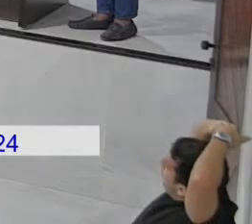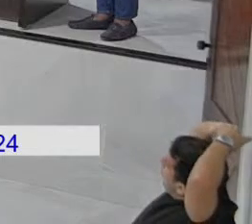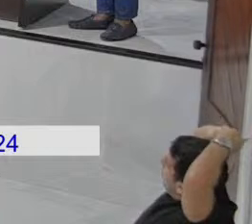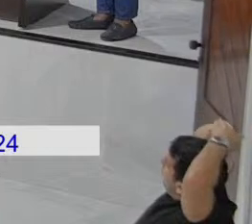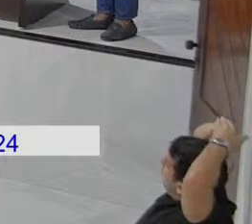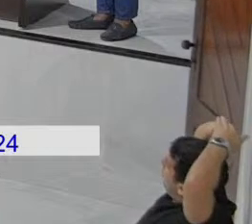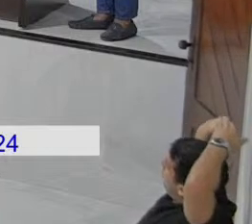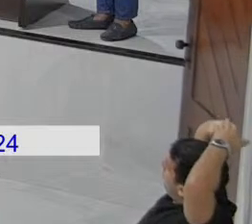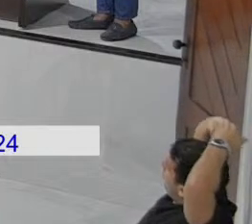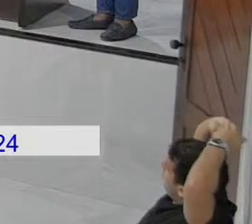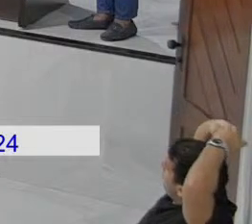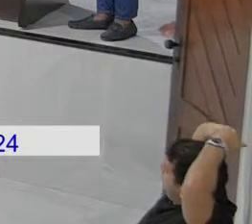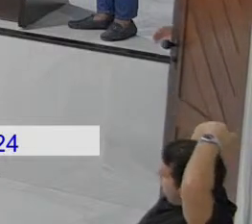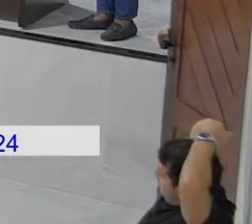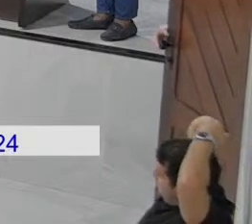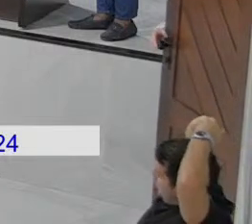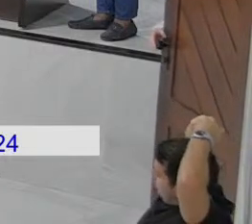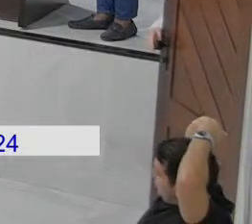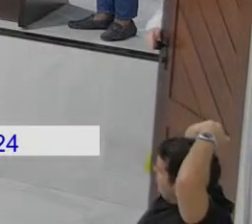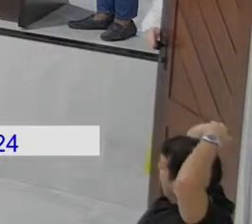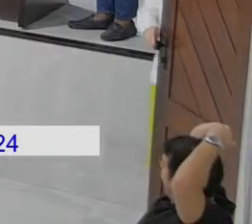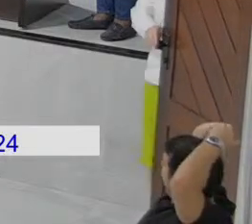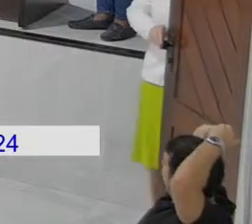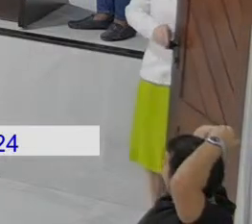senhor Eliseu Rodrigues Furtado,